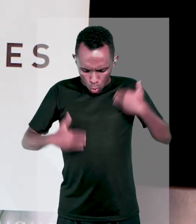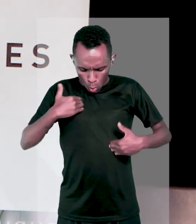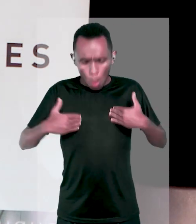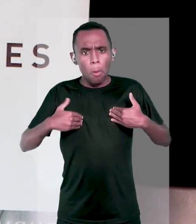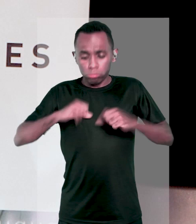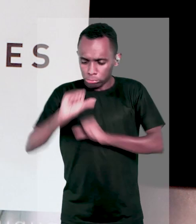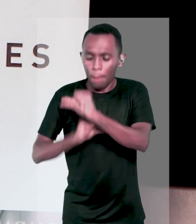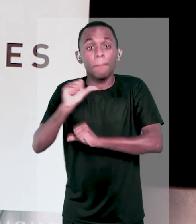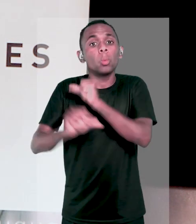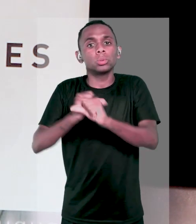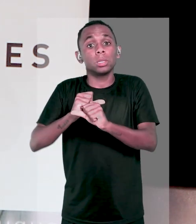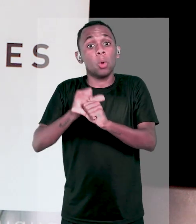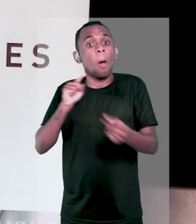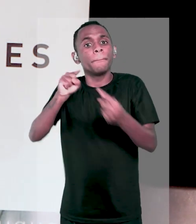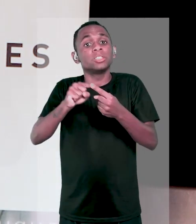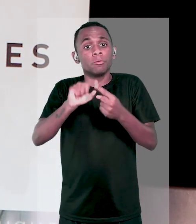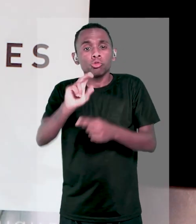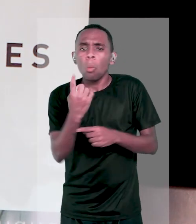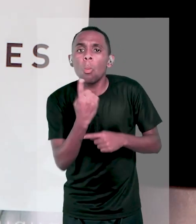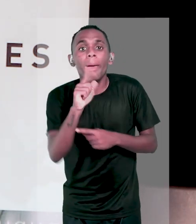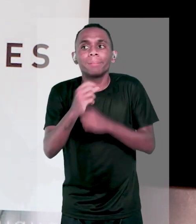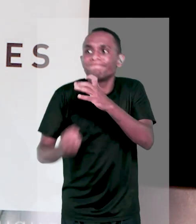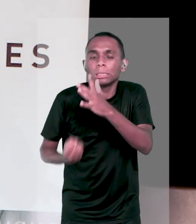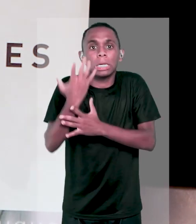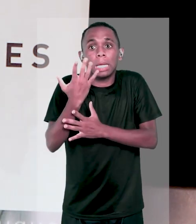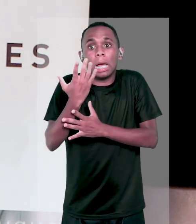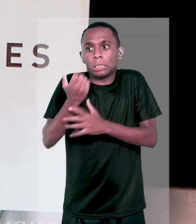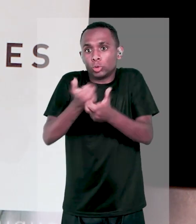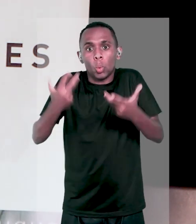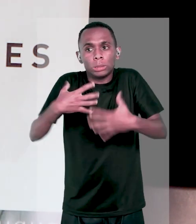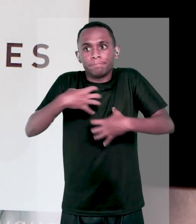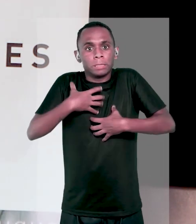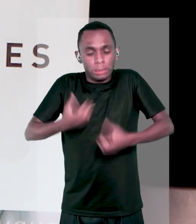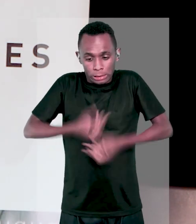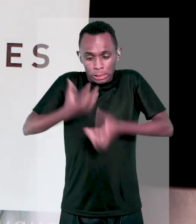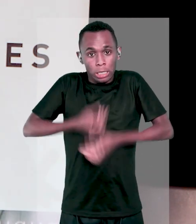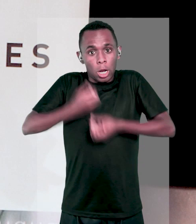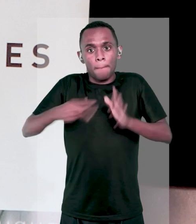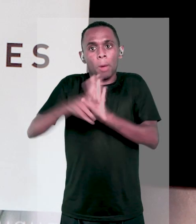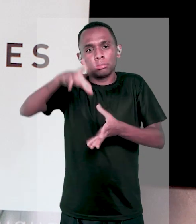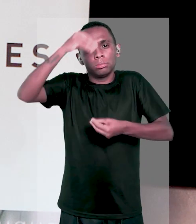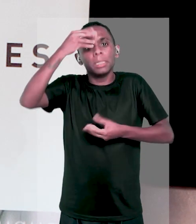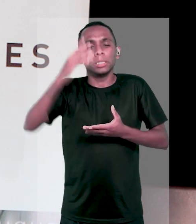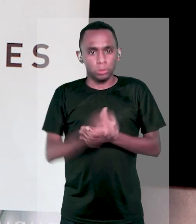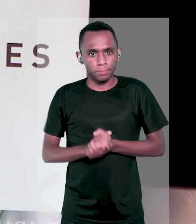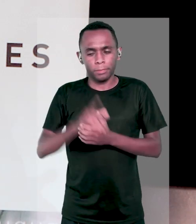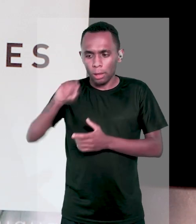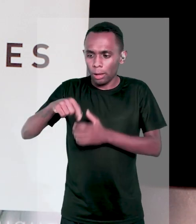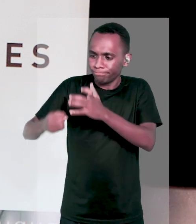mais ética é a de penetrar na autonomia da obra a autonomia em relação ao artista e as